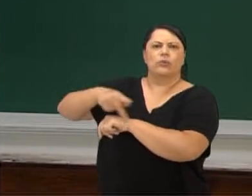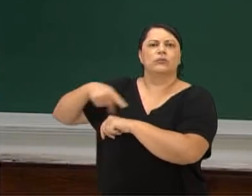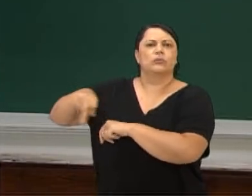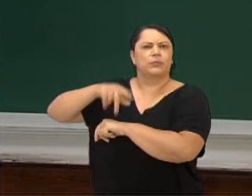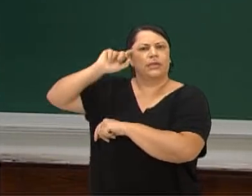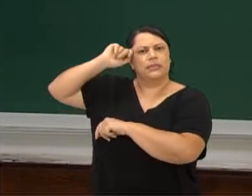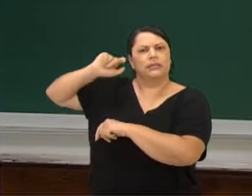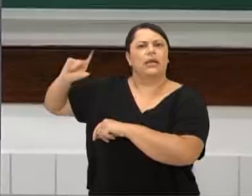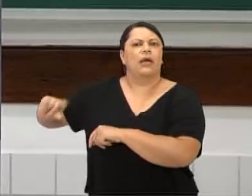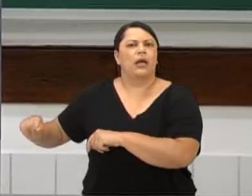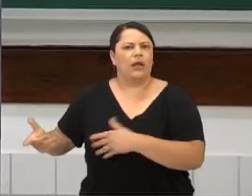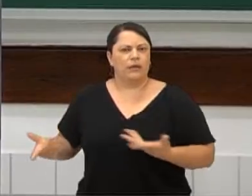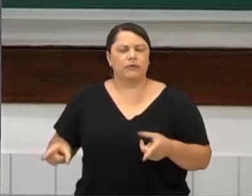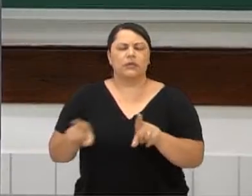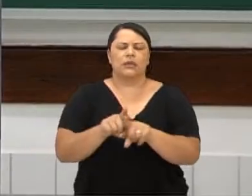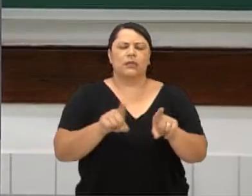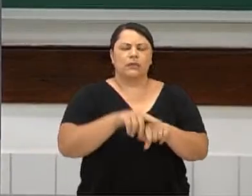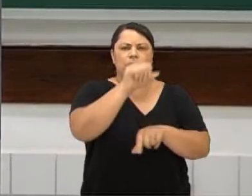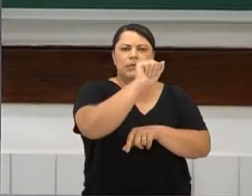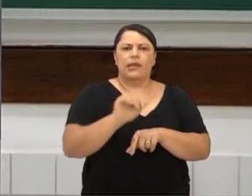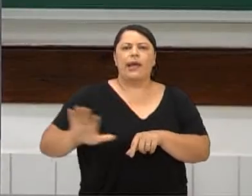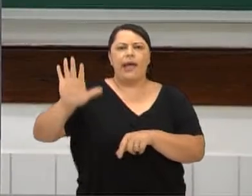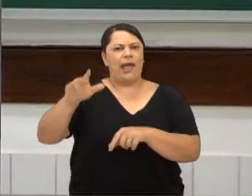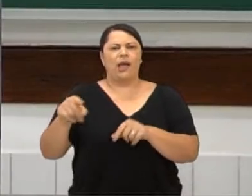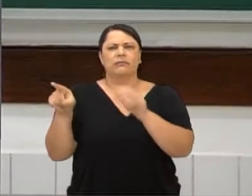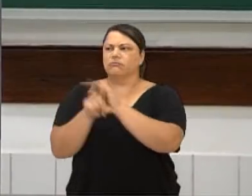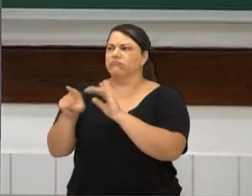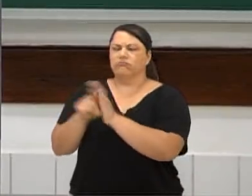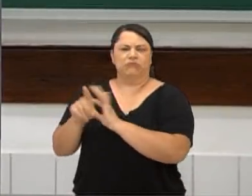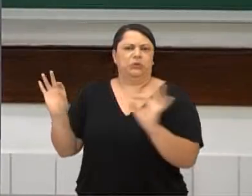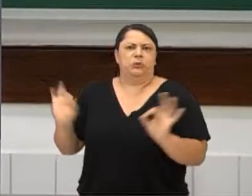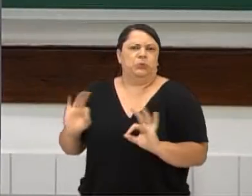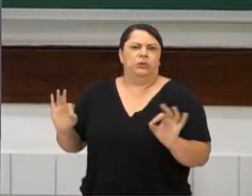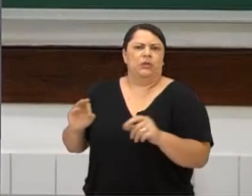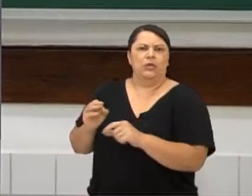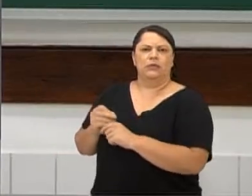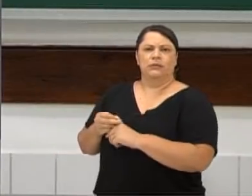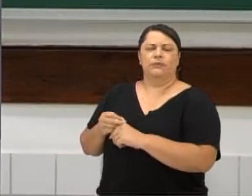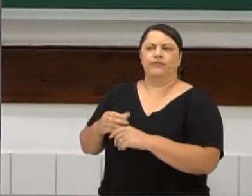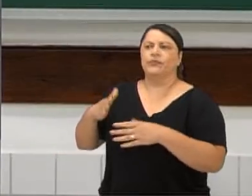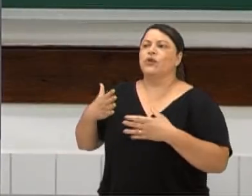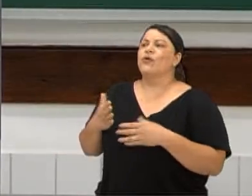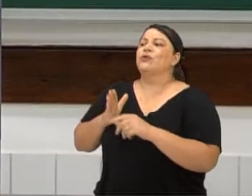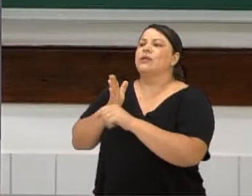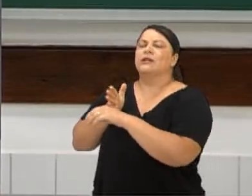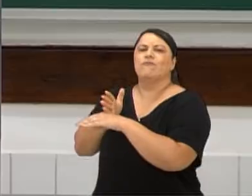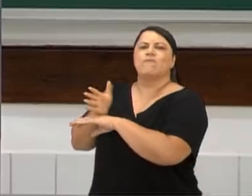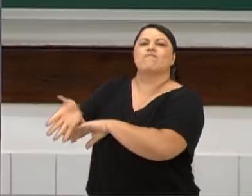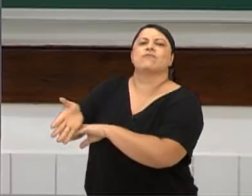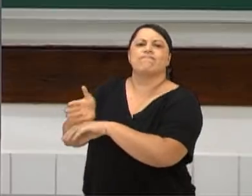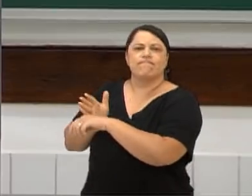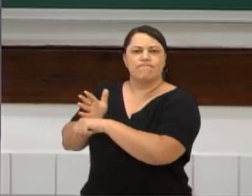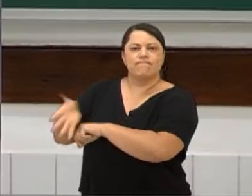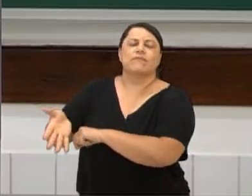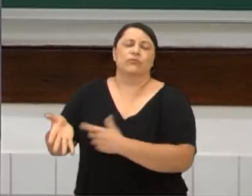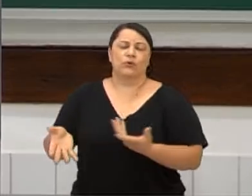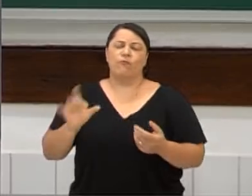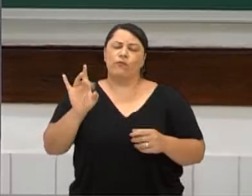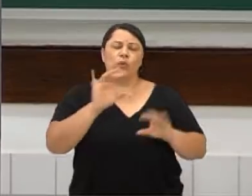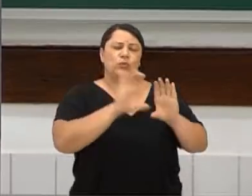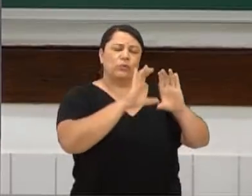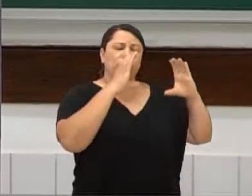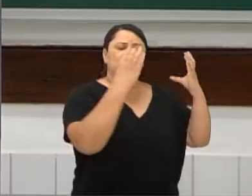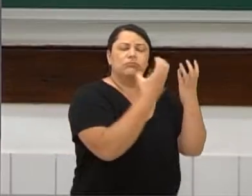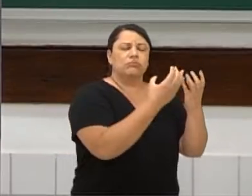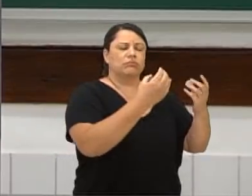e tampouco os países asiáticos que futuramente seriam invadidos. Ou seja, foi uma conferência entre essas